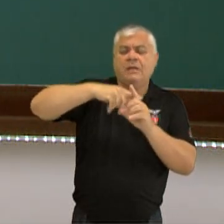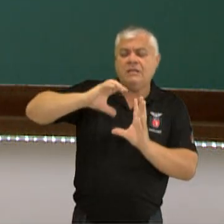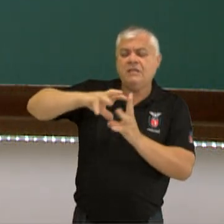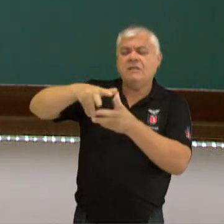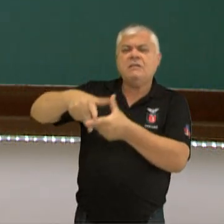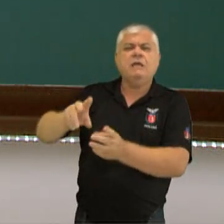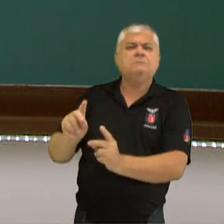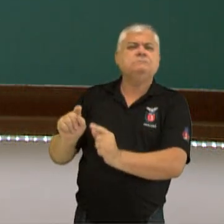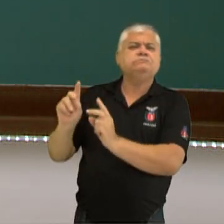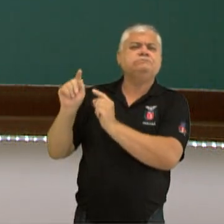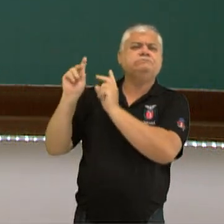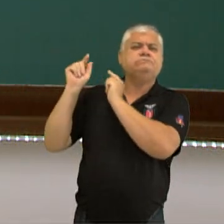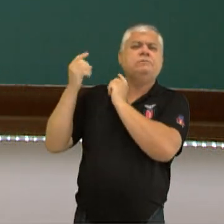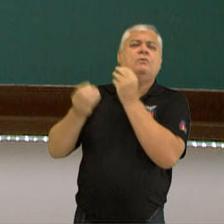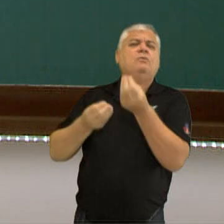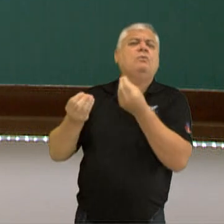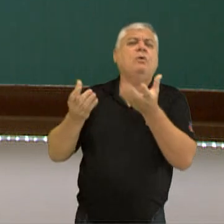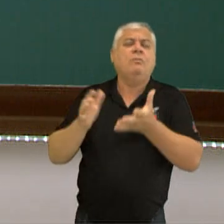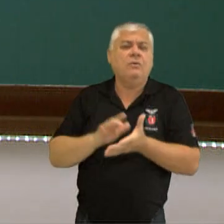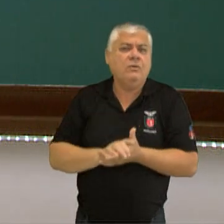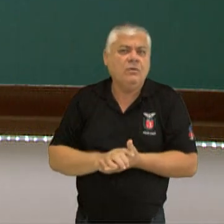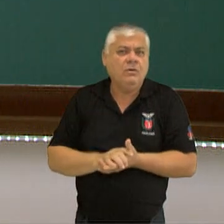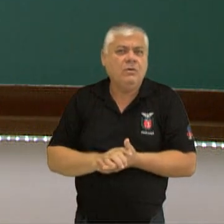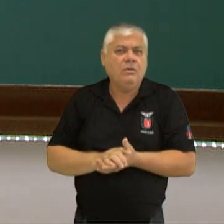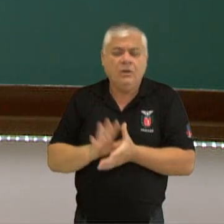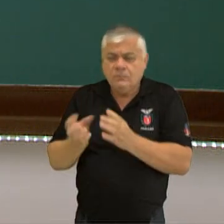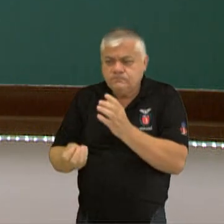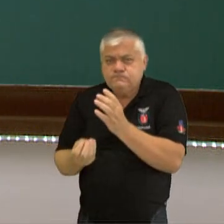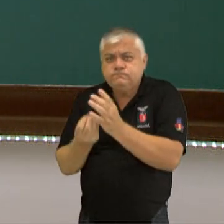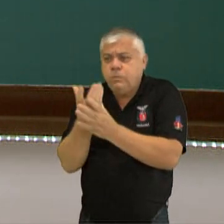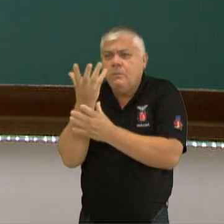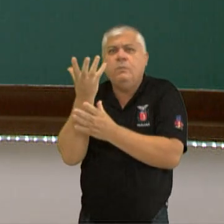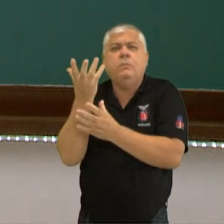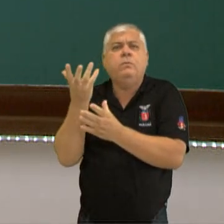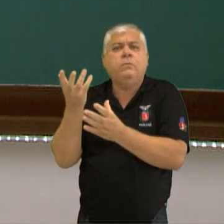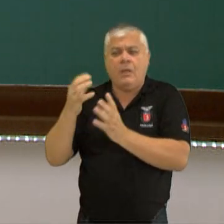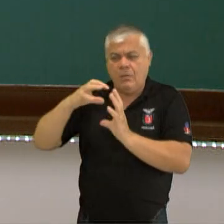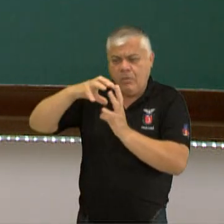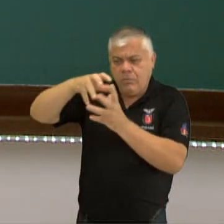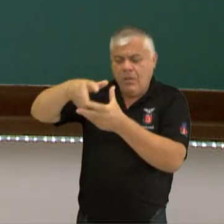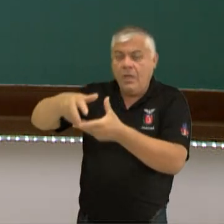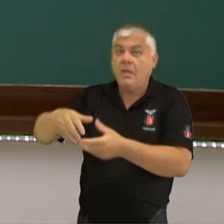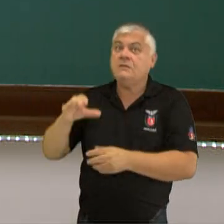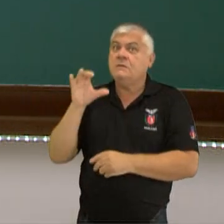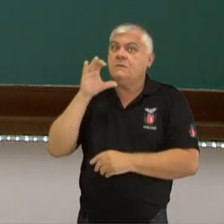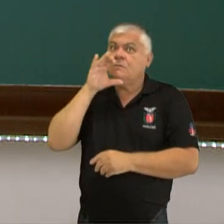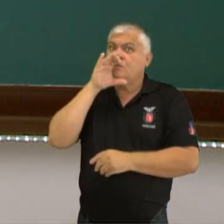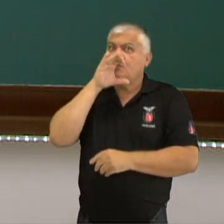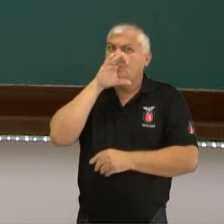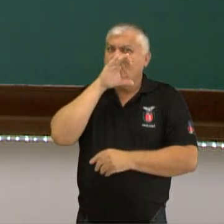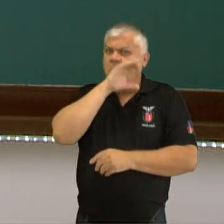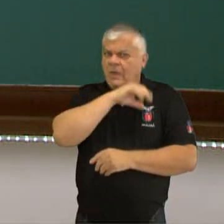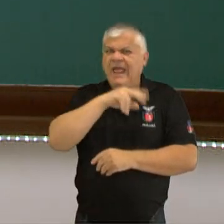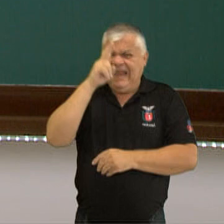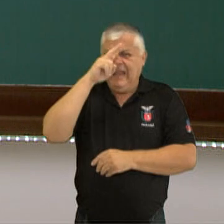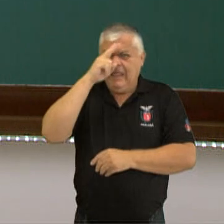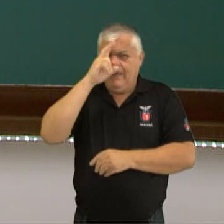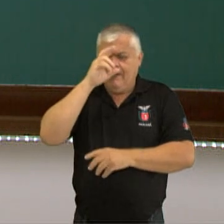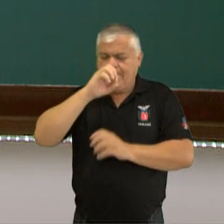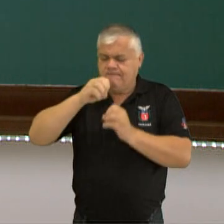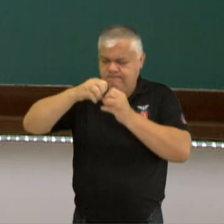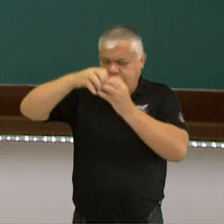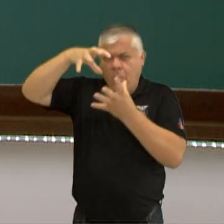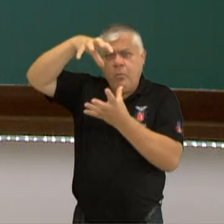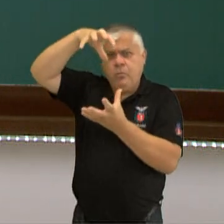há bilhões e bilhões de anos atrás, quando ele foi originado? Nosso planeta era muito quente. Lembra? De uma grande explosão